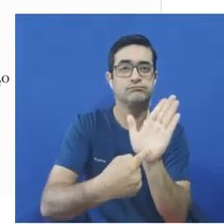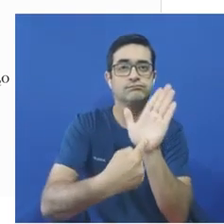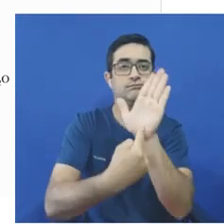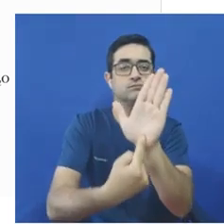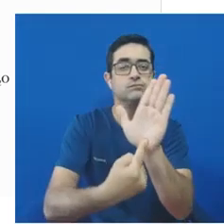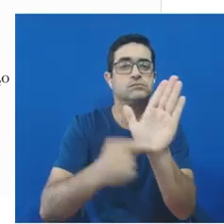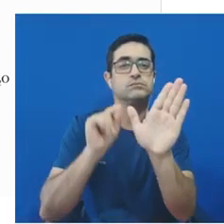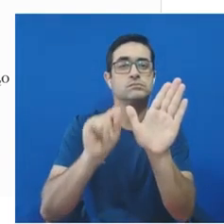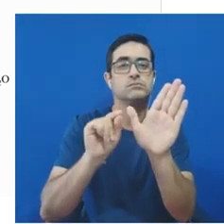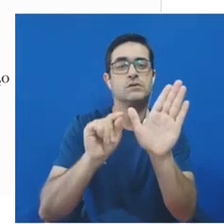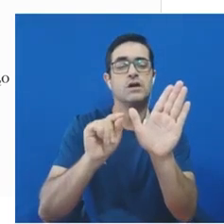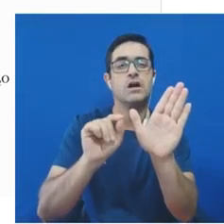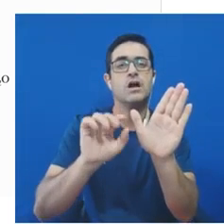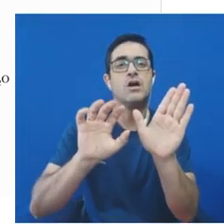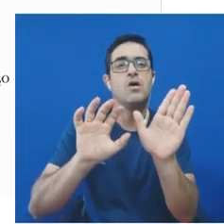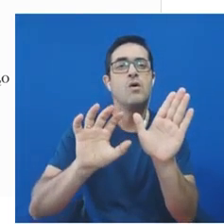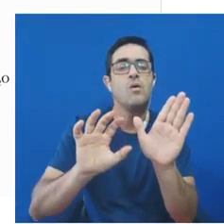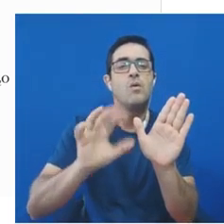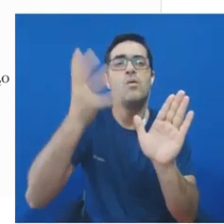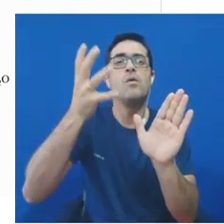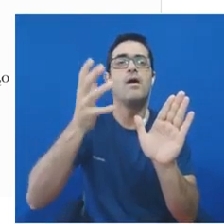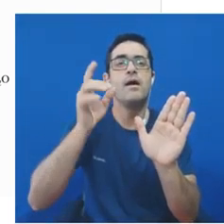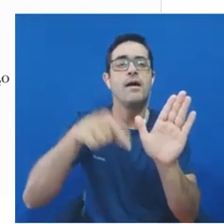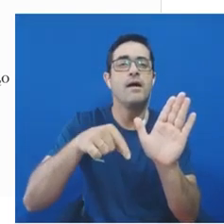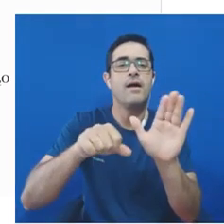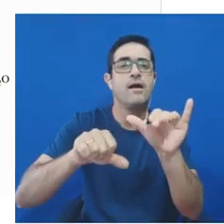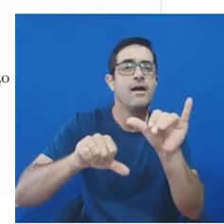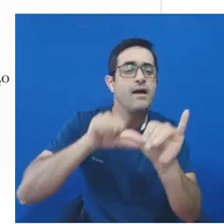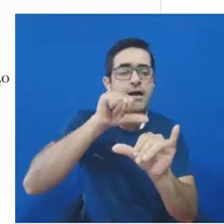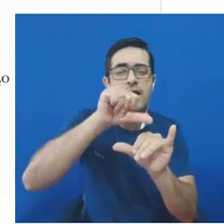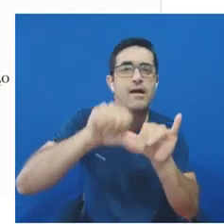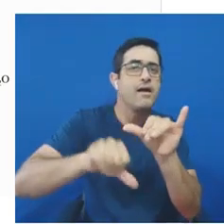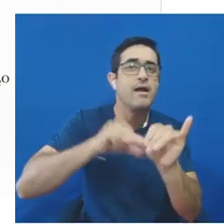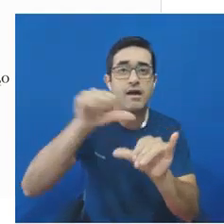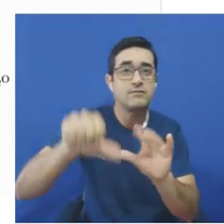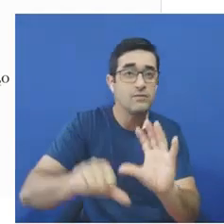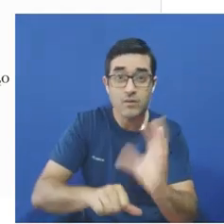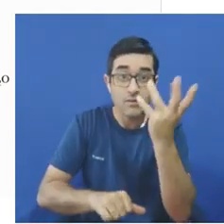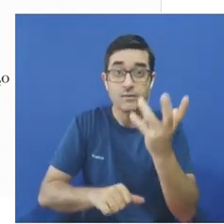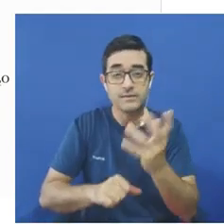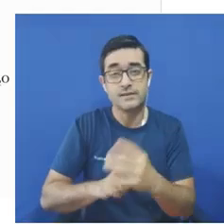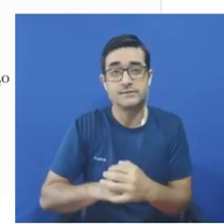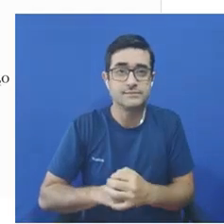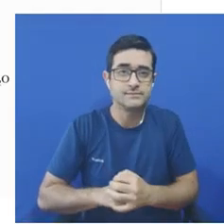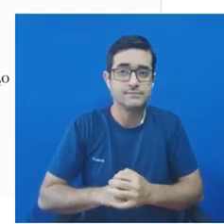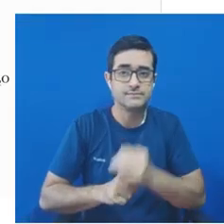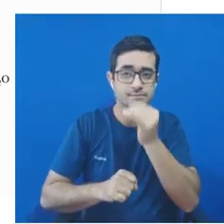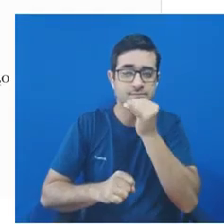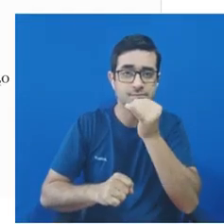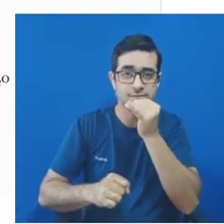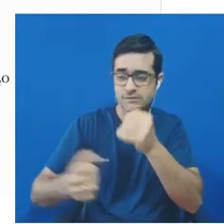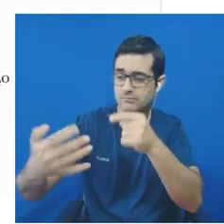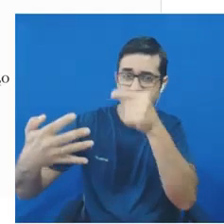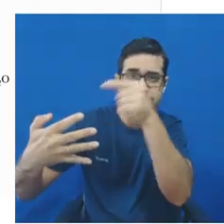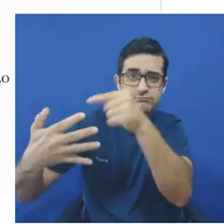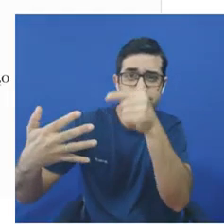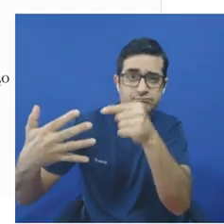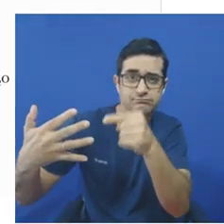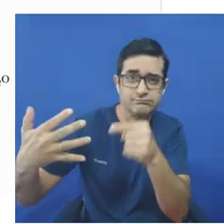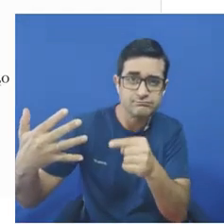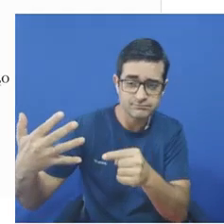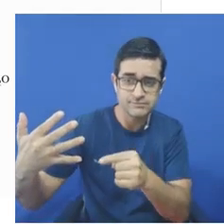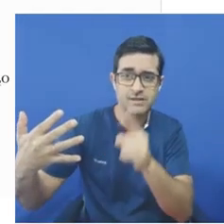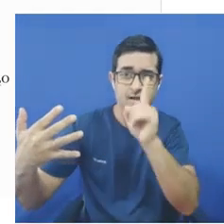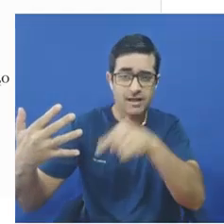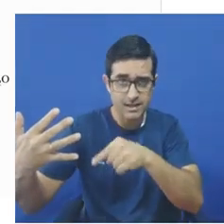que condições essa reação se deu, né? Por exemplo, essa reação, né, que é uma reação de